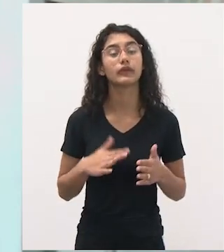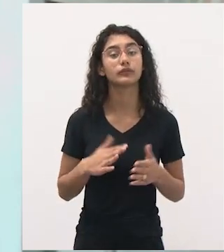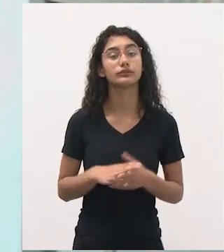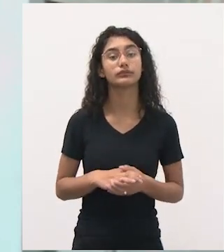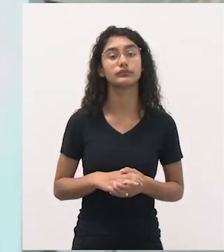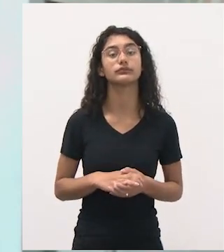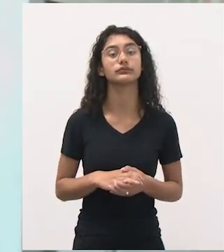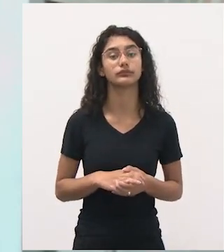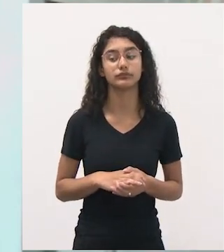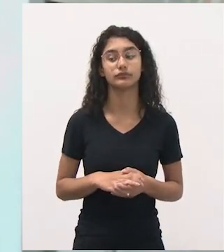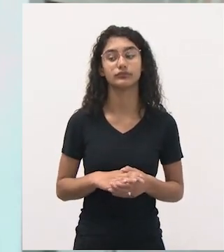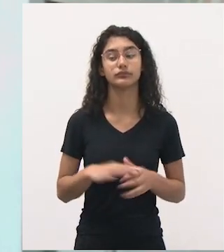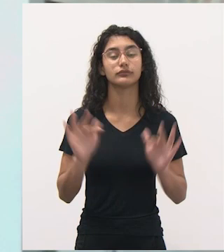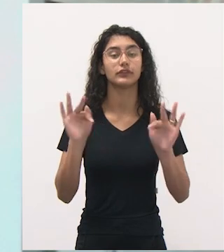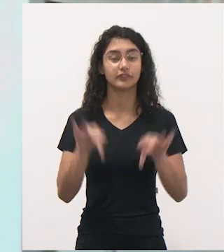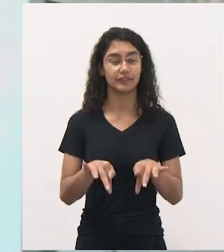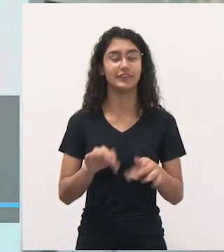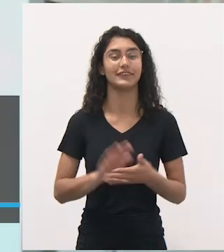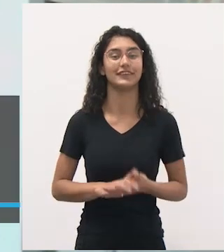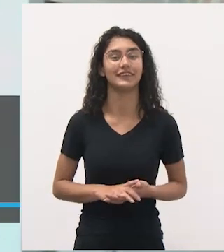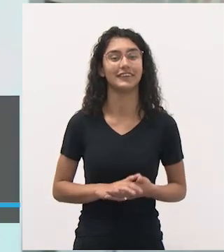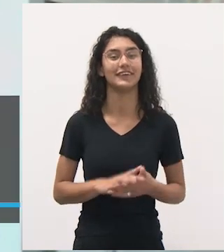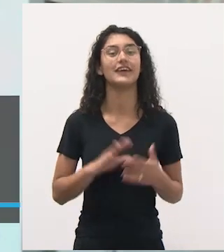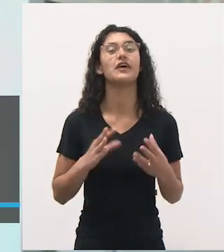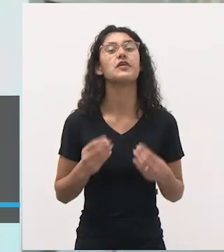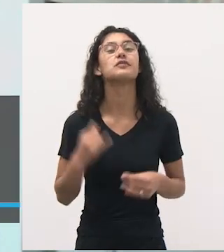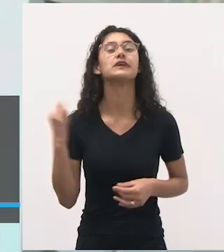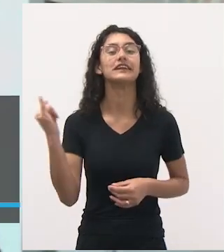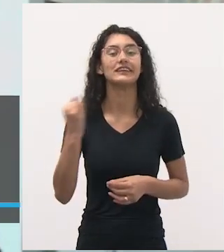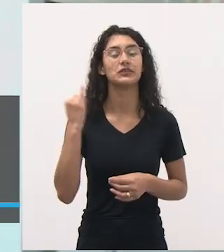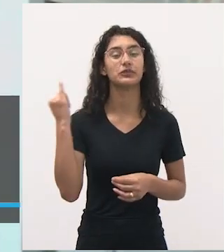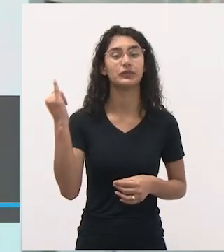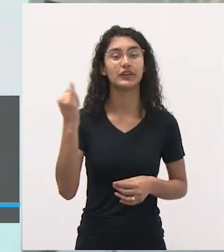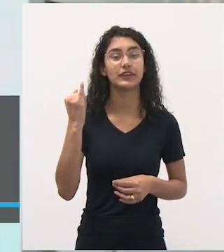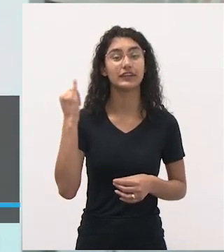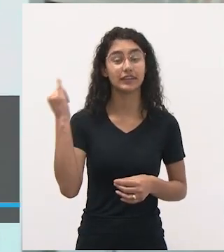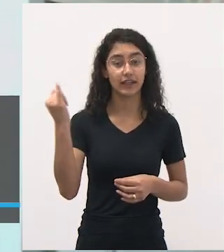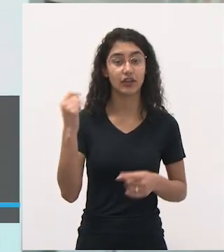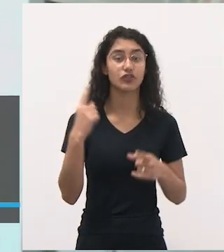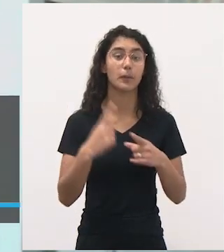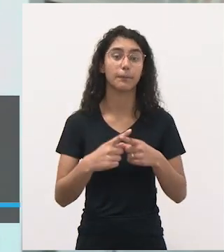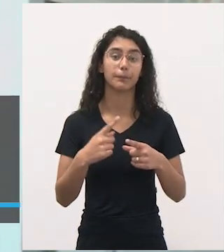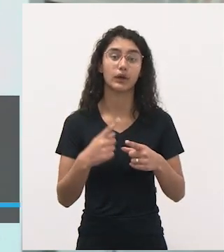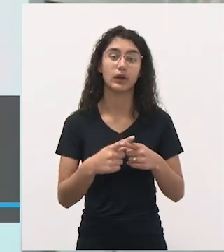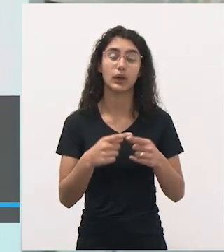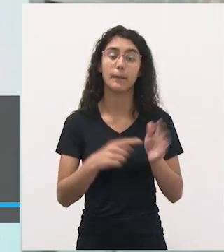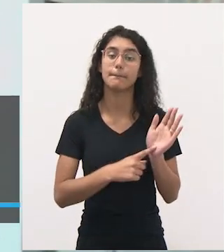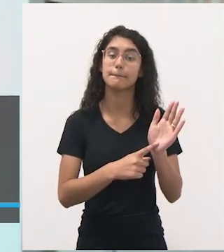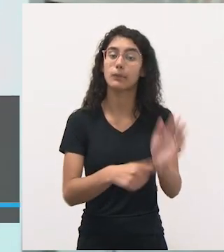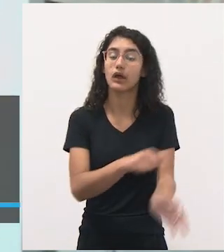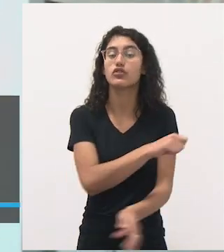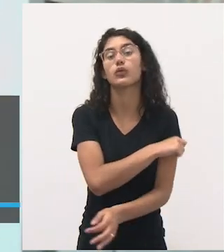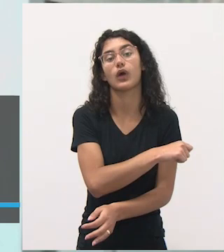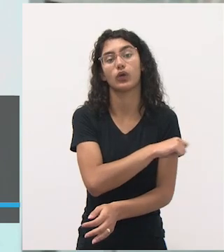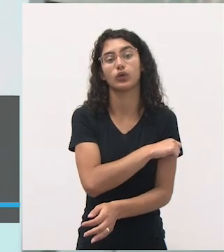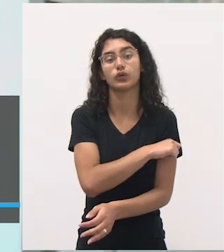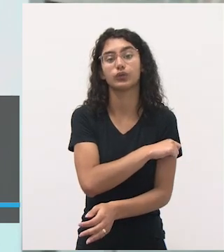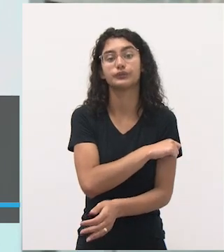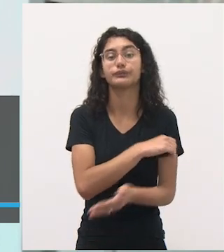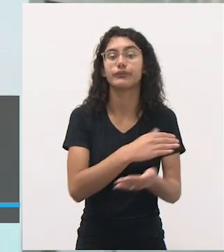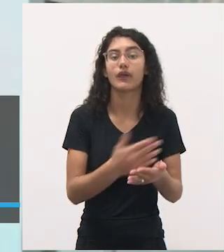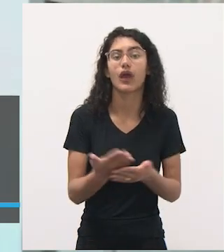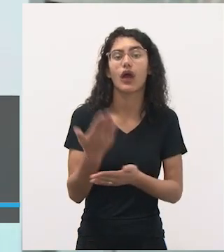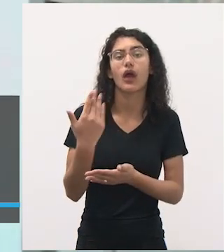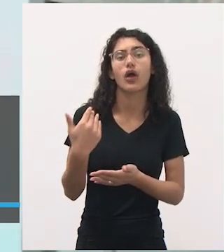IDEB. Essa série histórica ela é muito importante porque ela retrata esse nosso aluno desde o início do seu processo